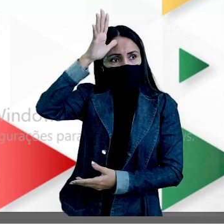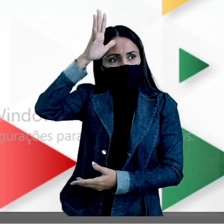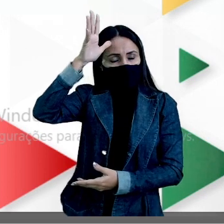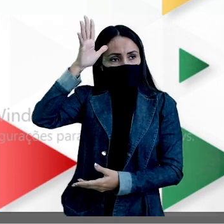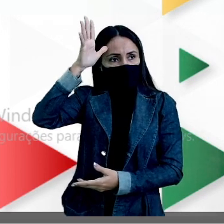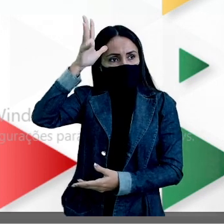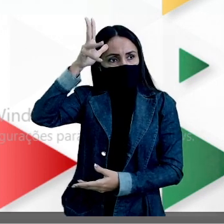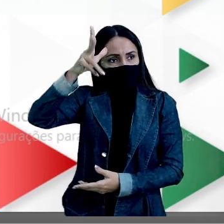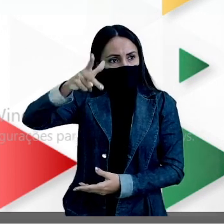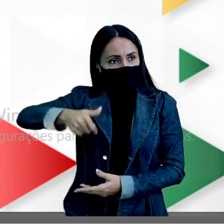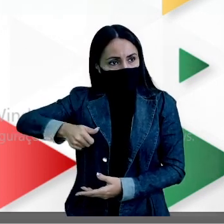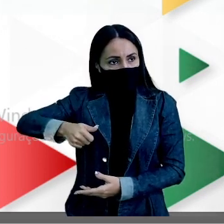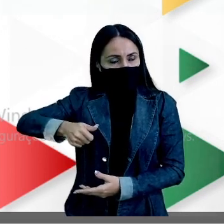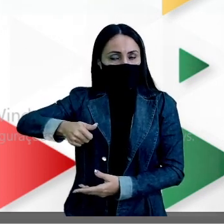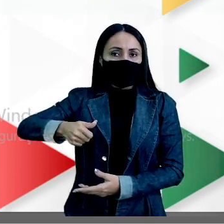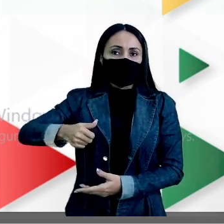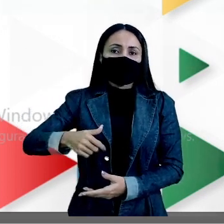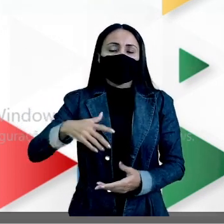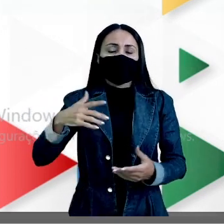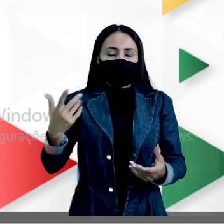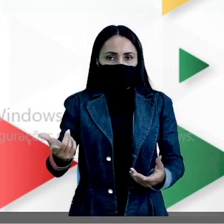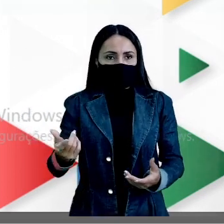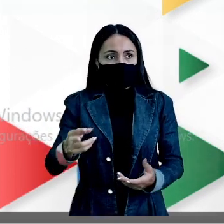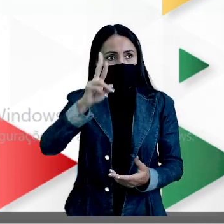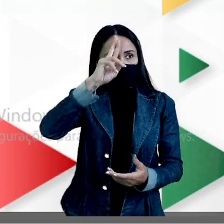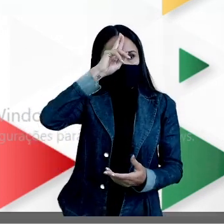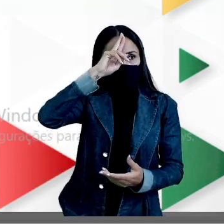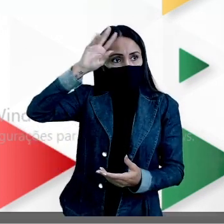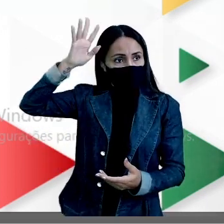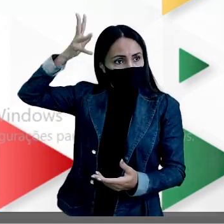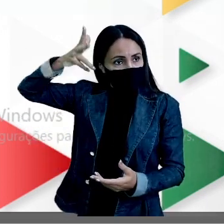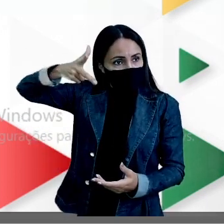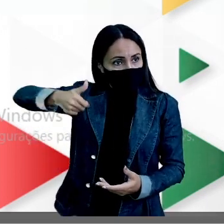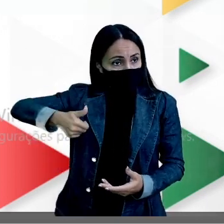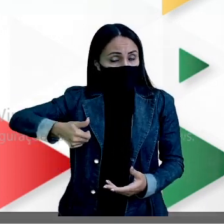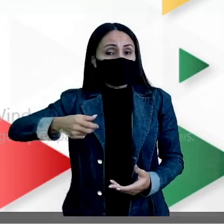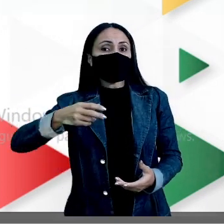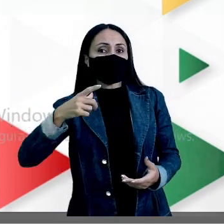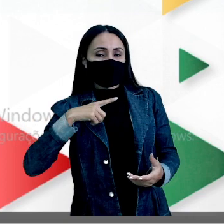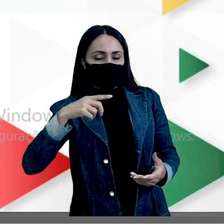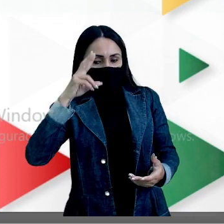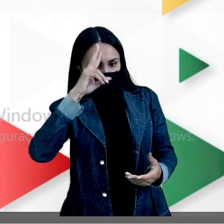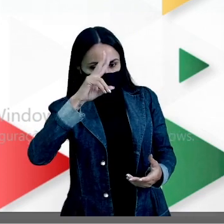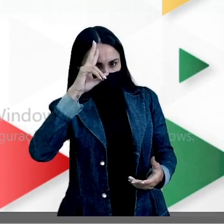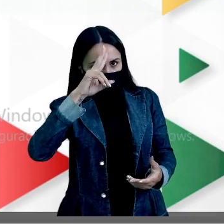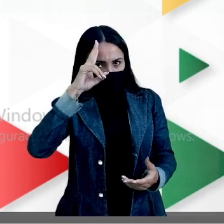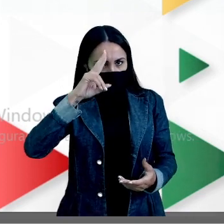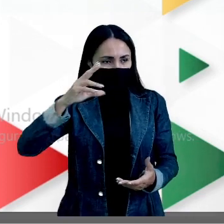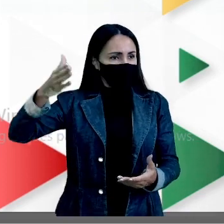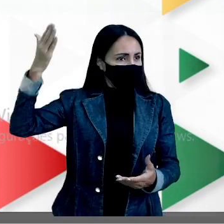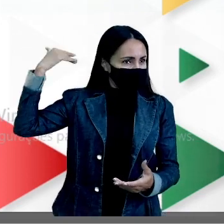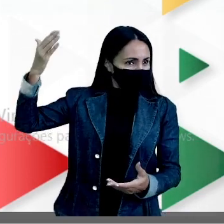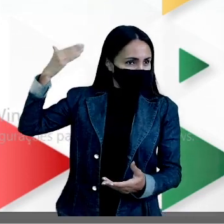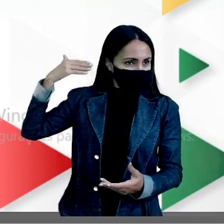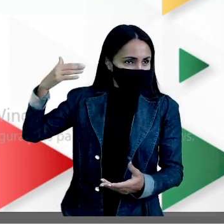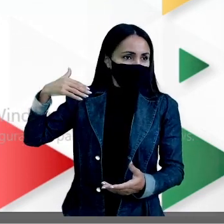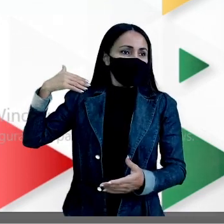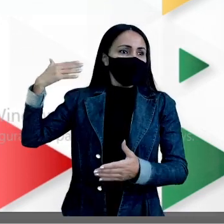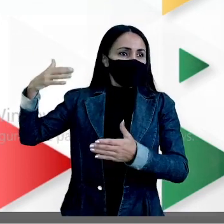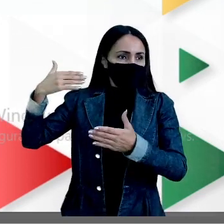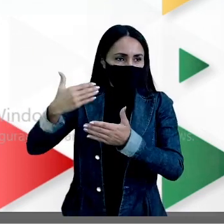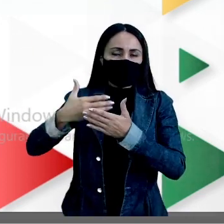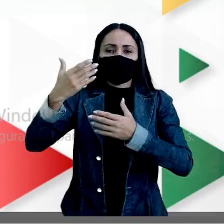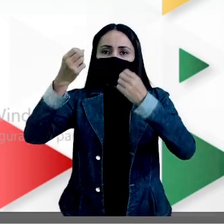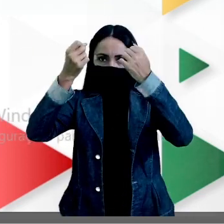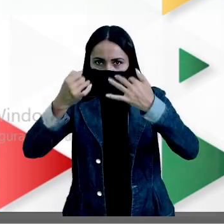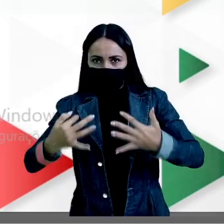né? Pode não, porque tem que ser à meia-noite, porque tem uma história por trás disso, né? Mas aí a gente vai contar mais na frente. Tem paciência aí. E aqui